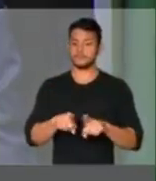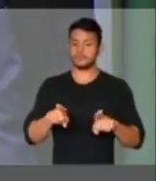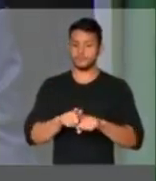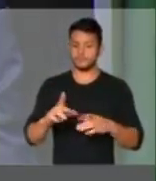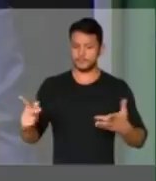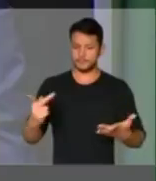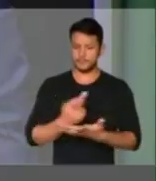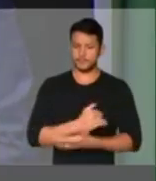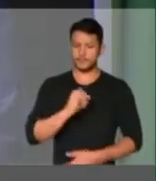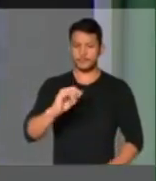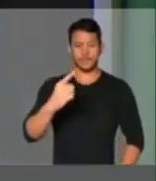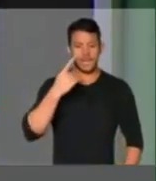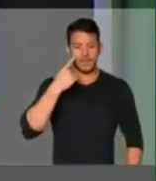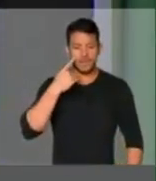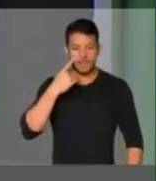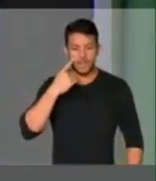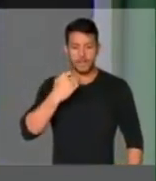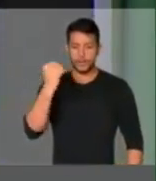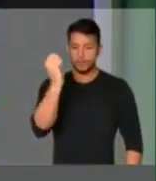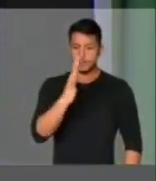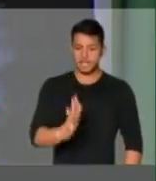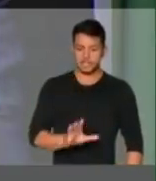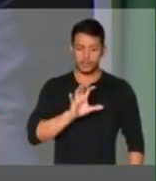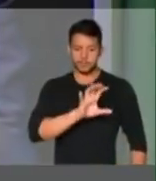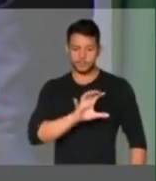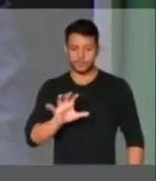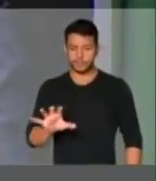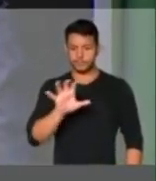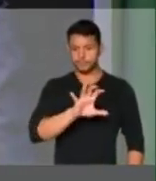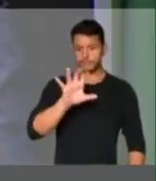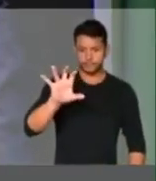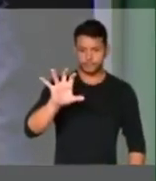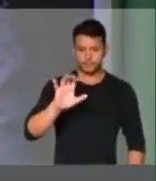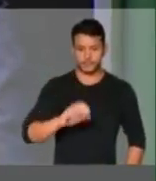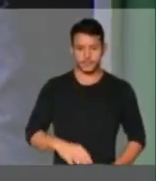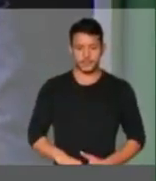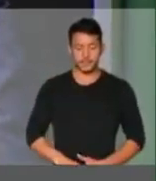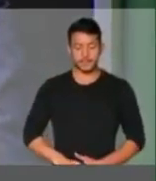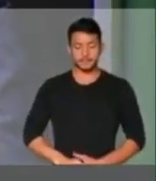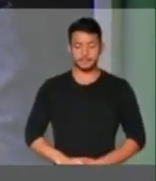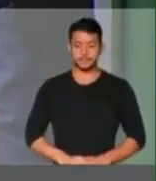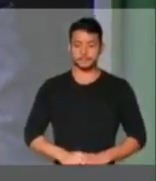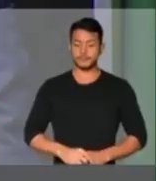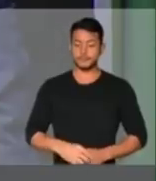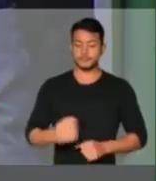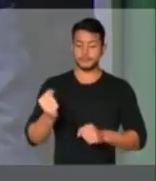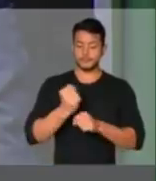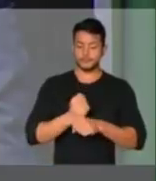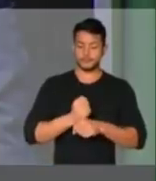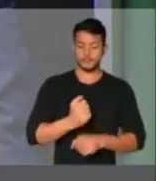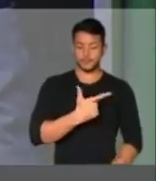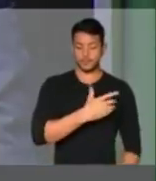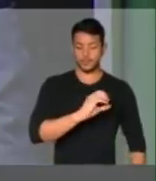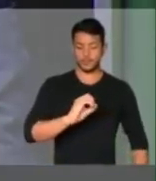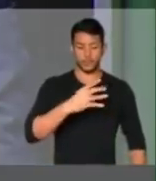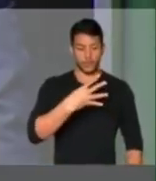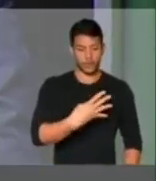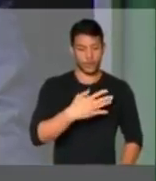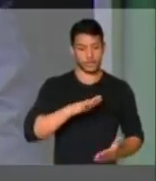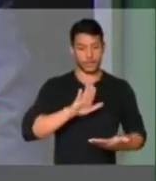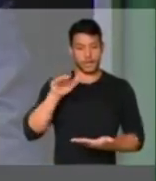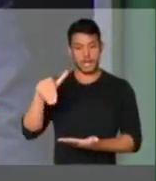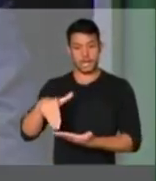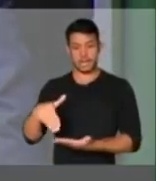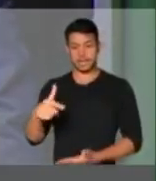observar região por região. E eu peço um minuto para concluir, presidente, que entre 2004 e 2009,